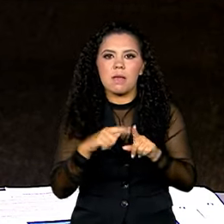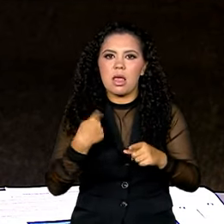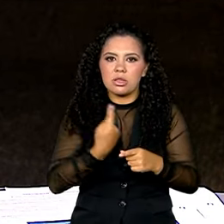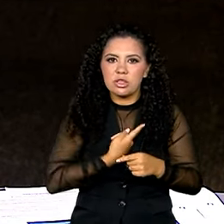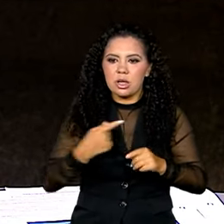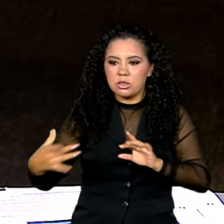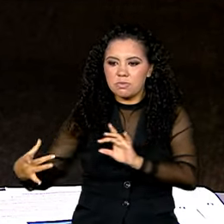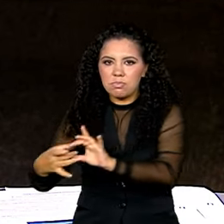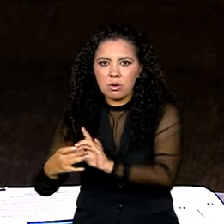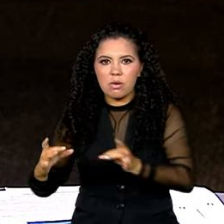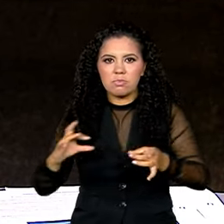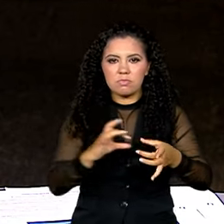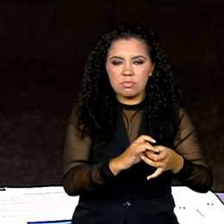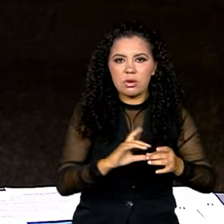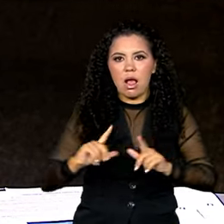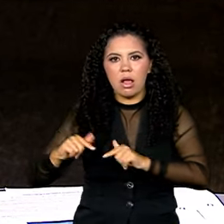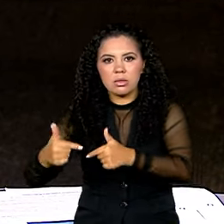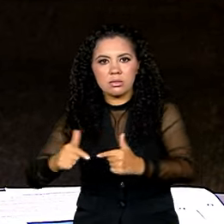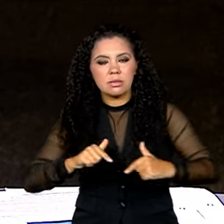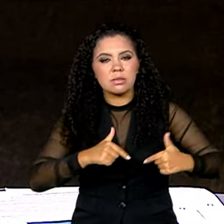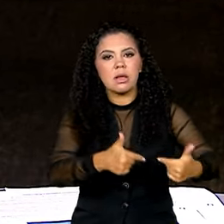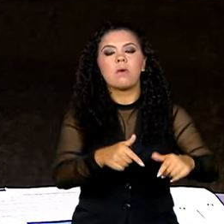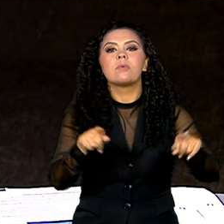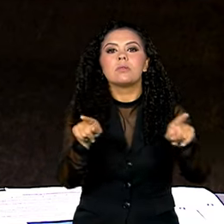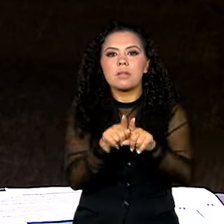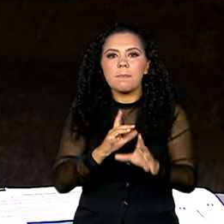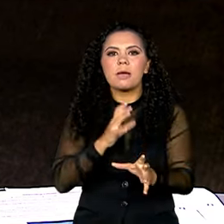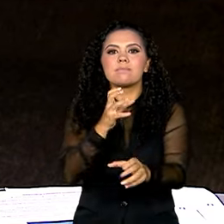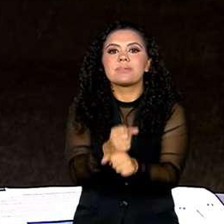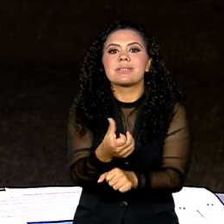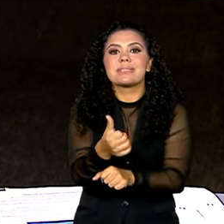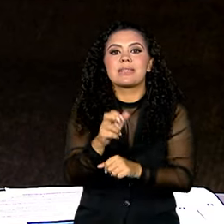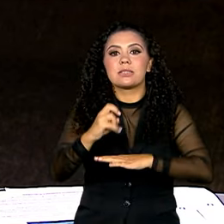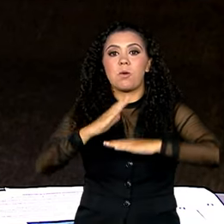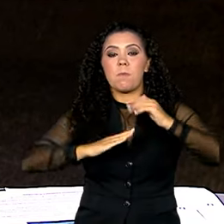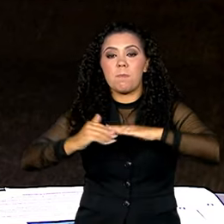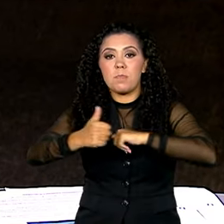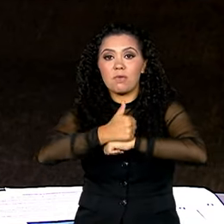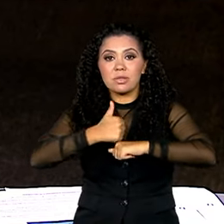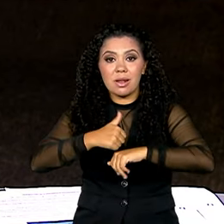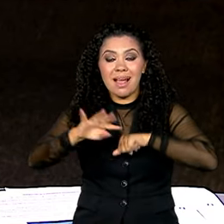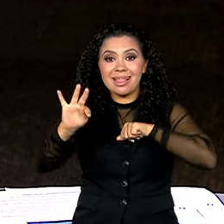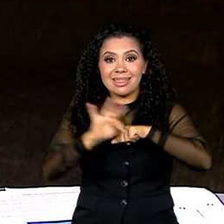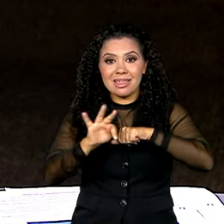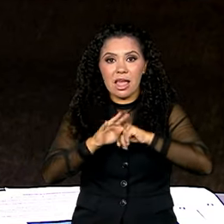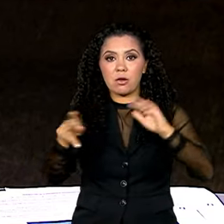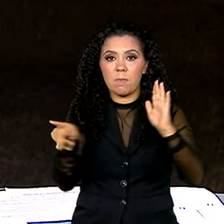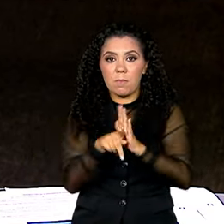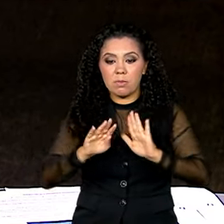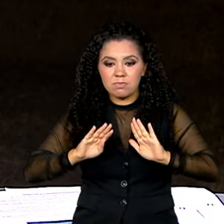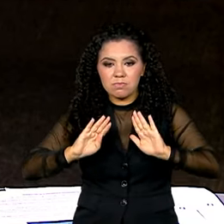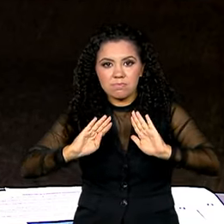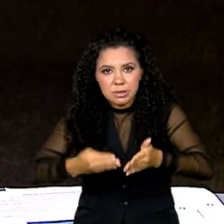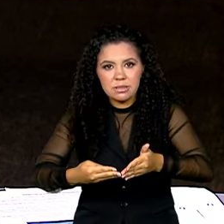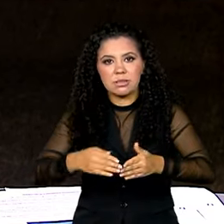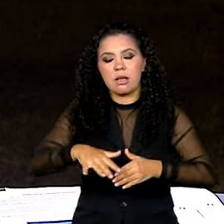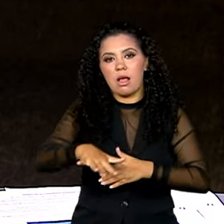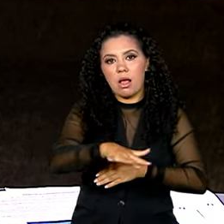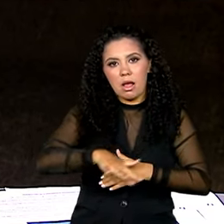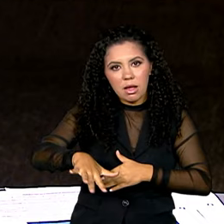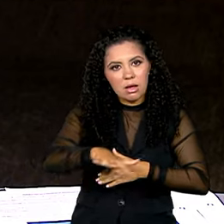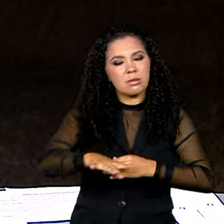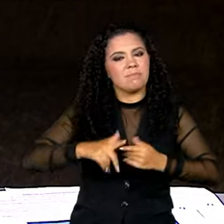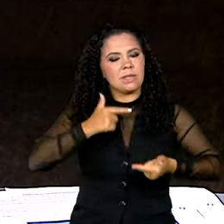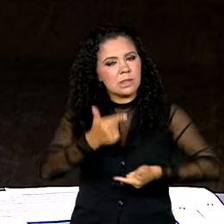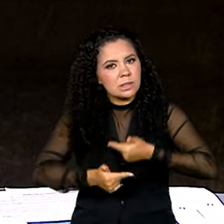de 65 técnicos da melhor qualificação, que em regime de trabalho intenso, de segunda a segunda,